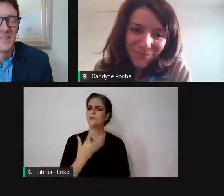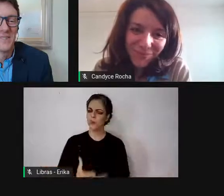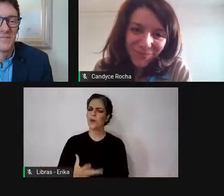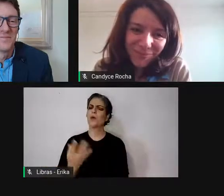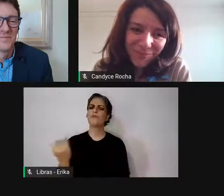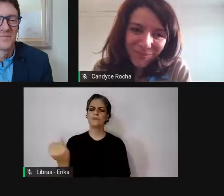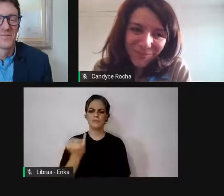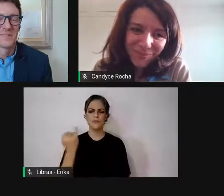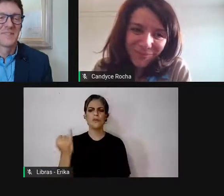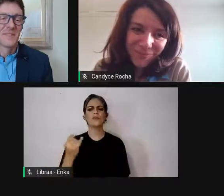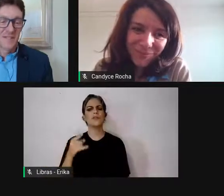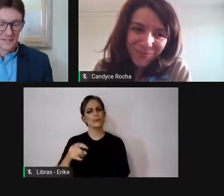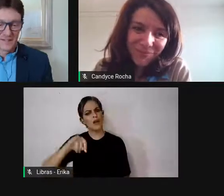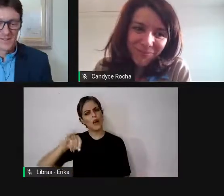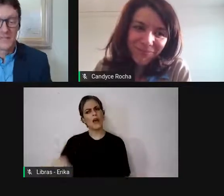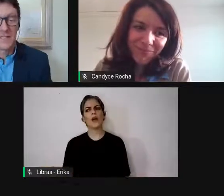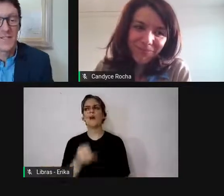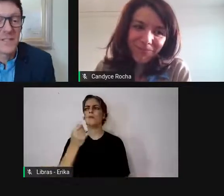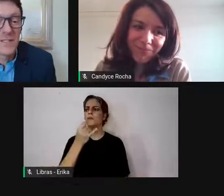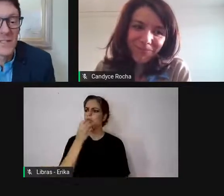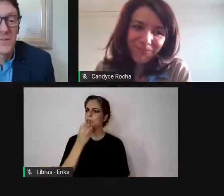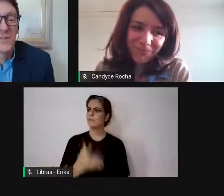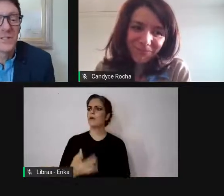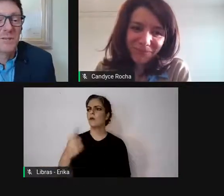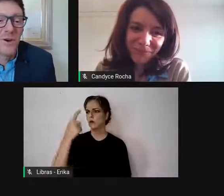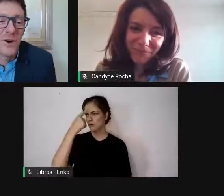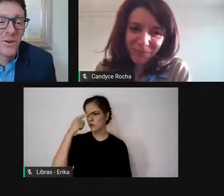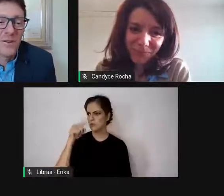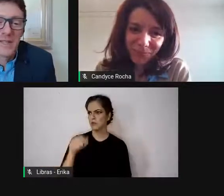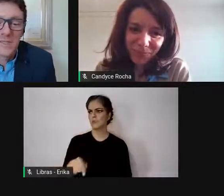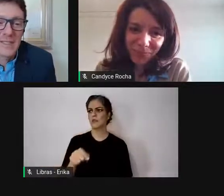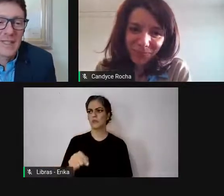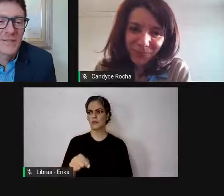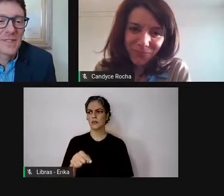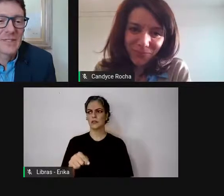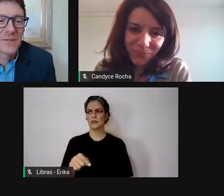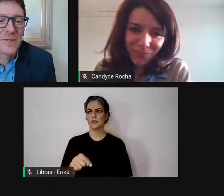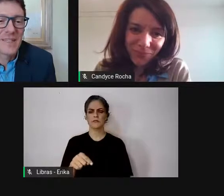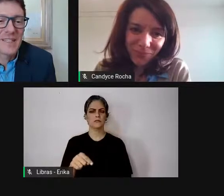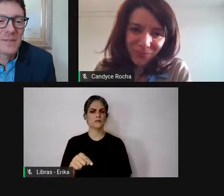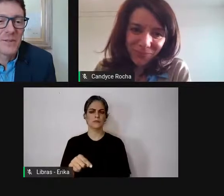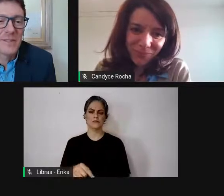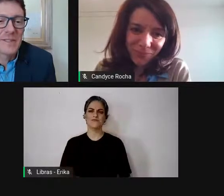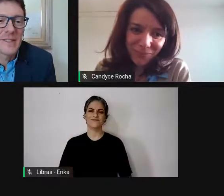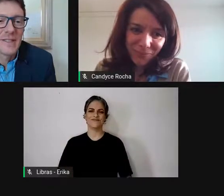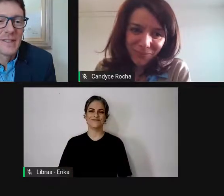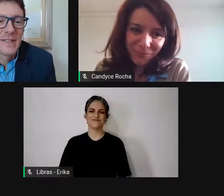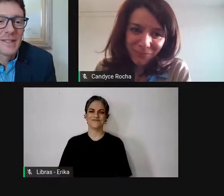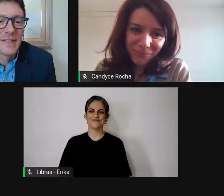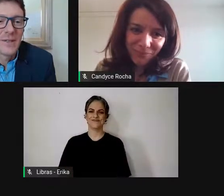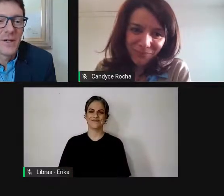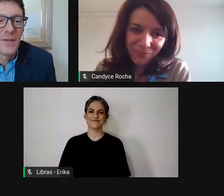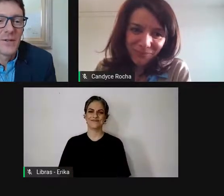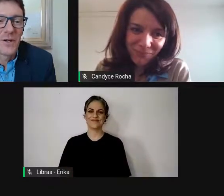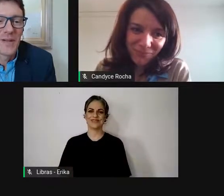Aproveita muito, vive muito intensamente isso. Olha, gente, e se não fosse bom, acho que ninguém fazia doutorado depois, né?